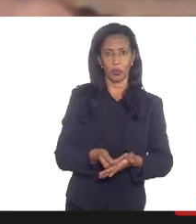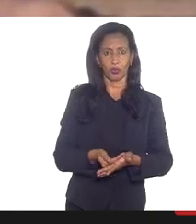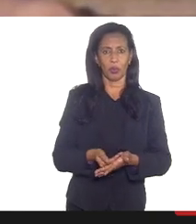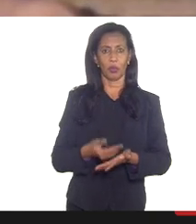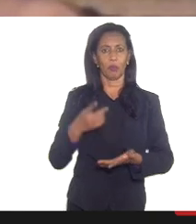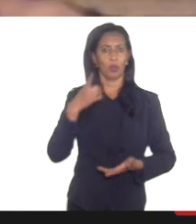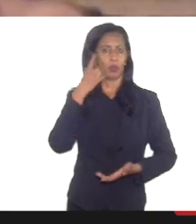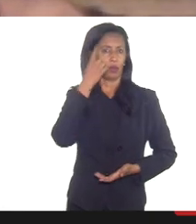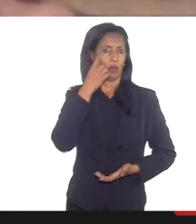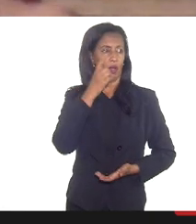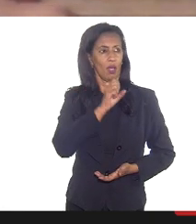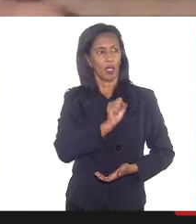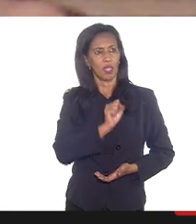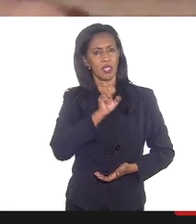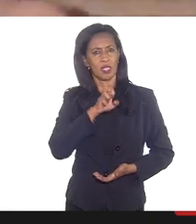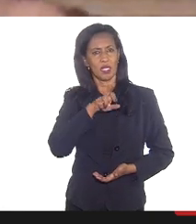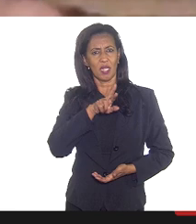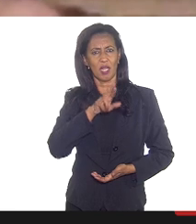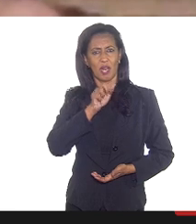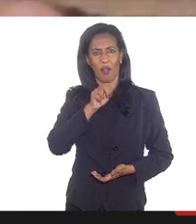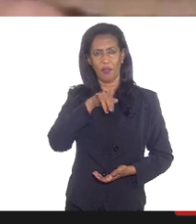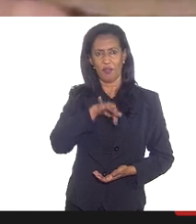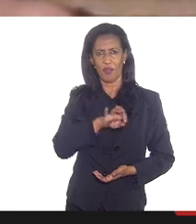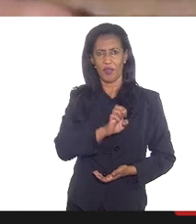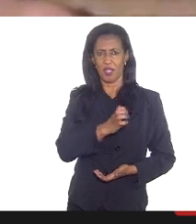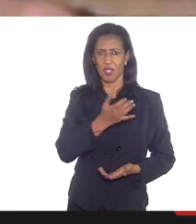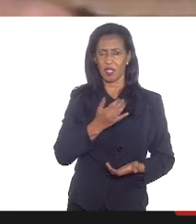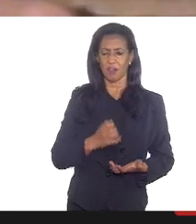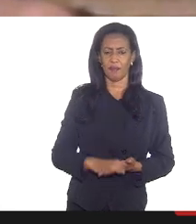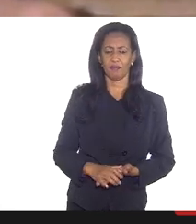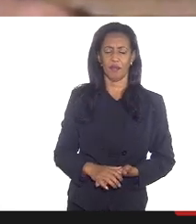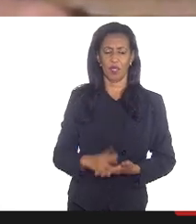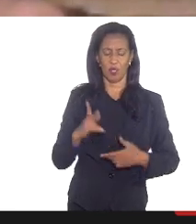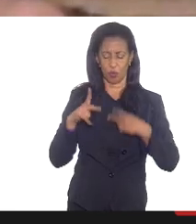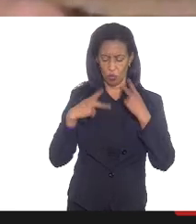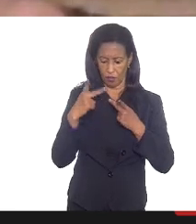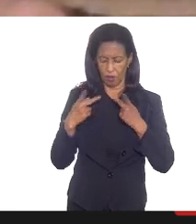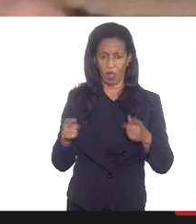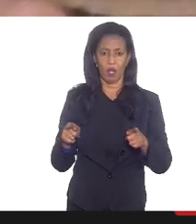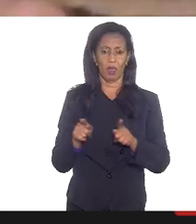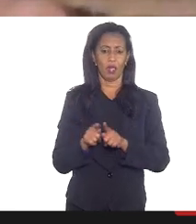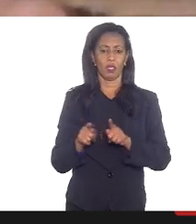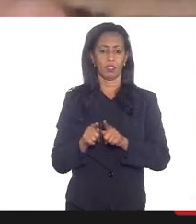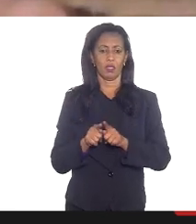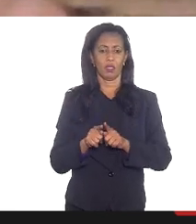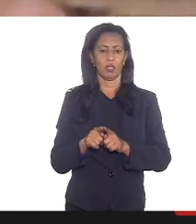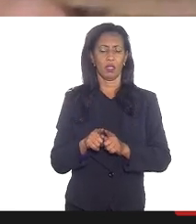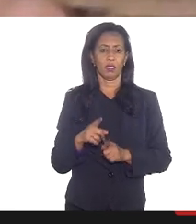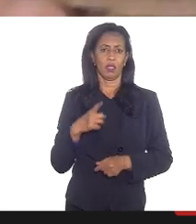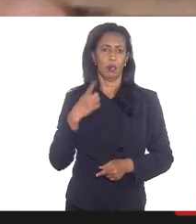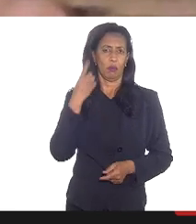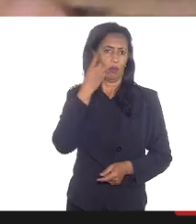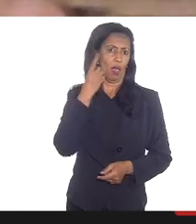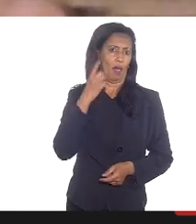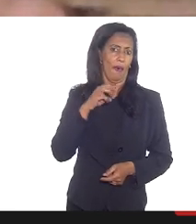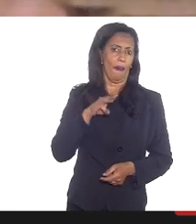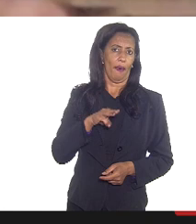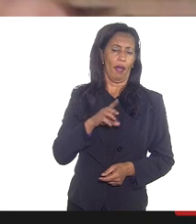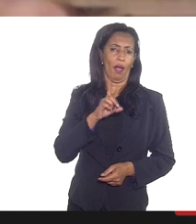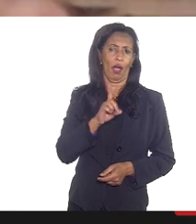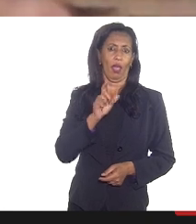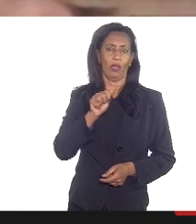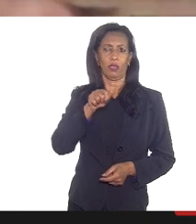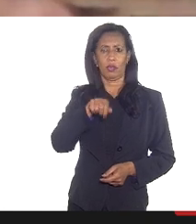pelo deputado Flávio Serafini na sua fala e também a deputada Dani Monteiro aqui de meu